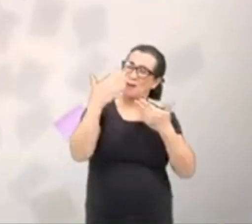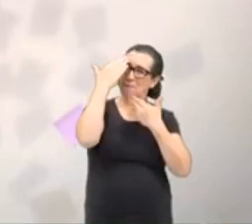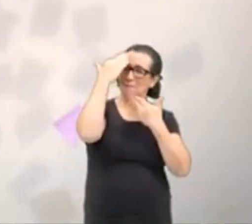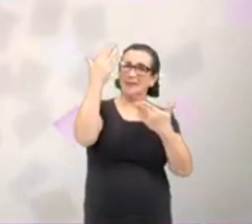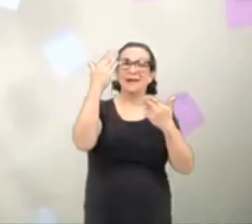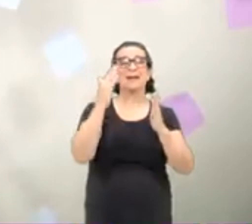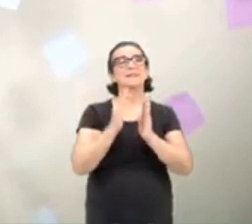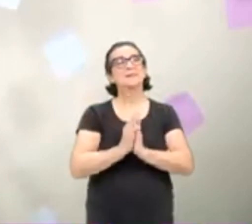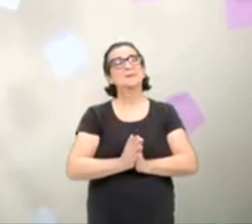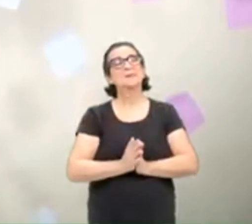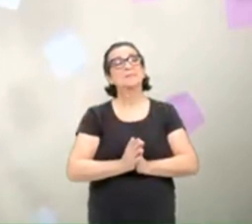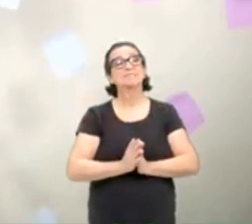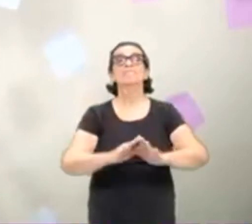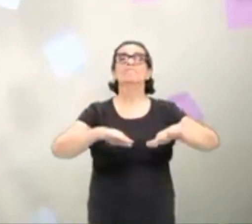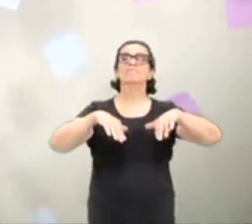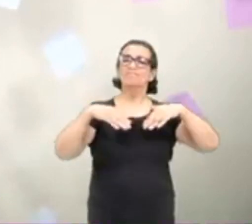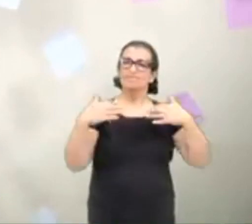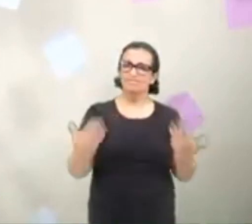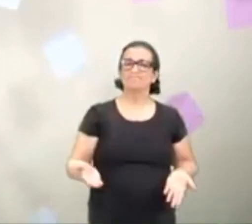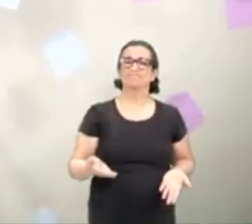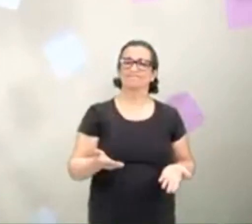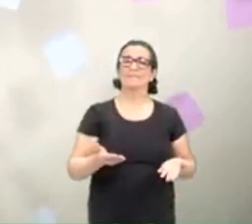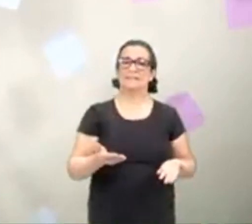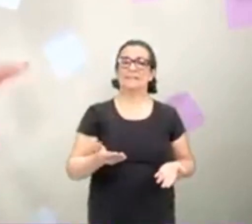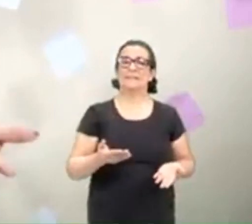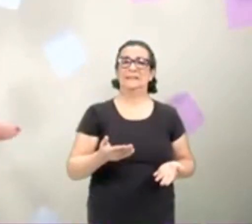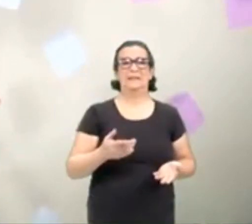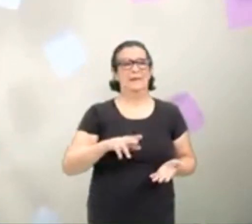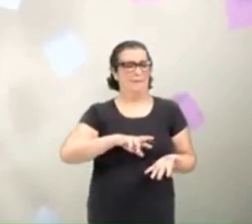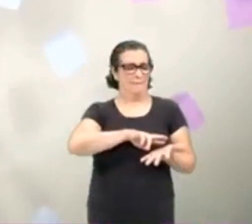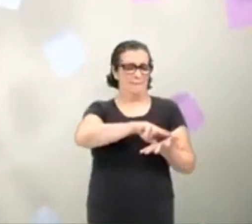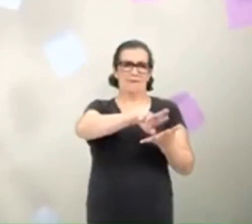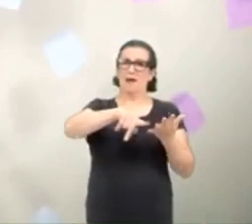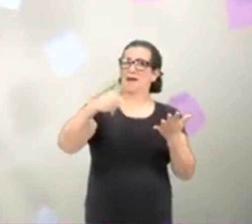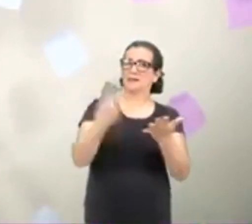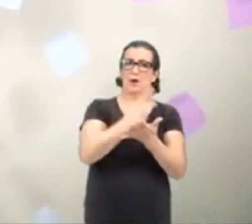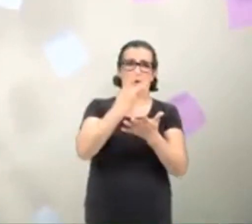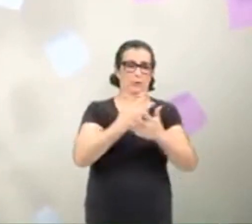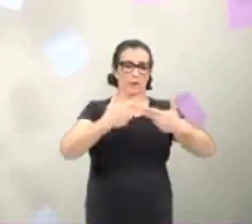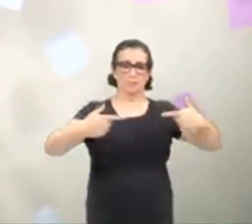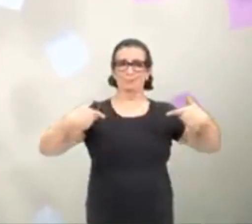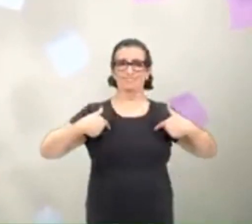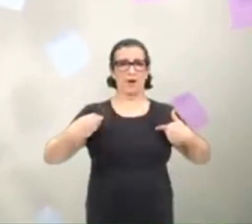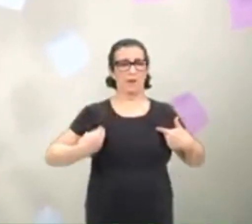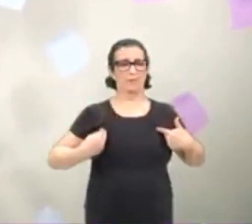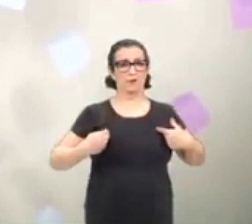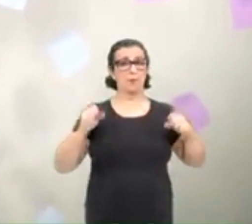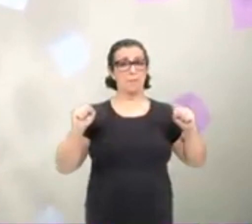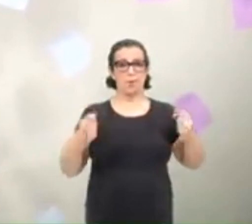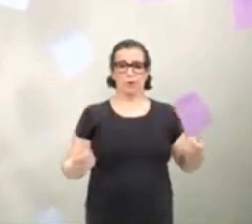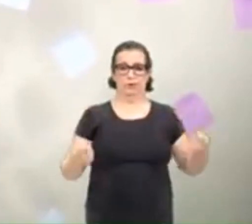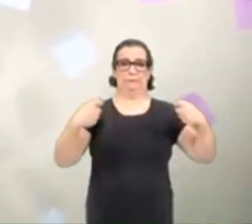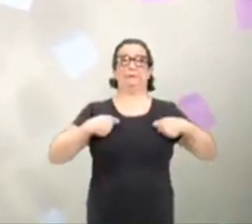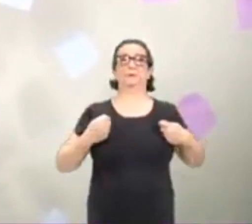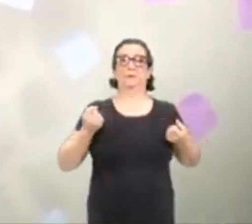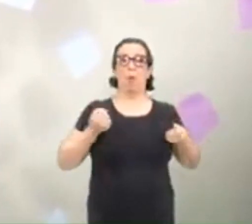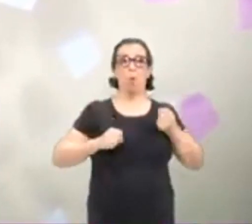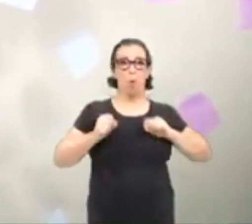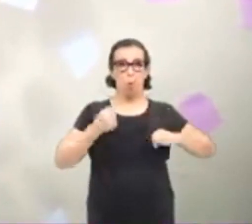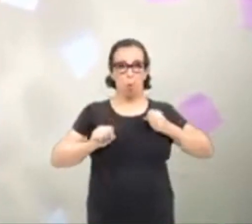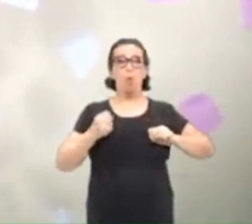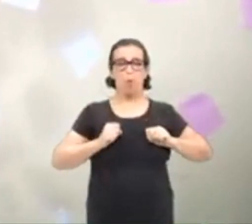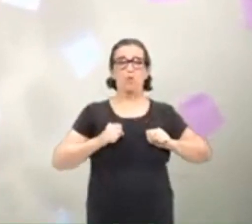brigada bom Flaviane é vários acontecimentos da nossa vida nos deixam podem nos deixar anciosos